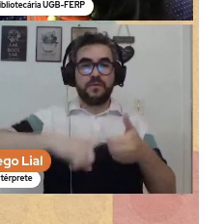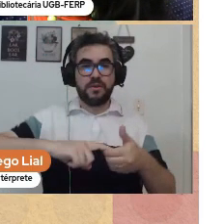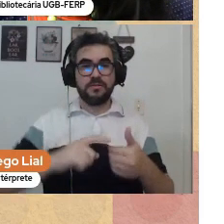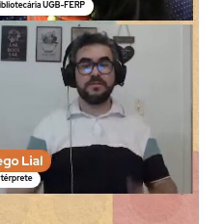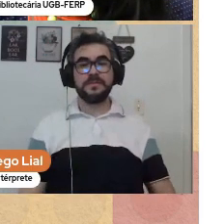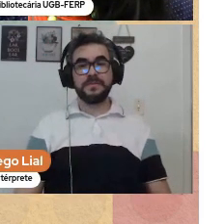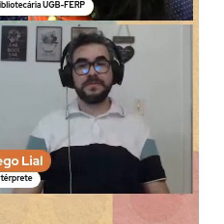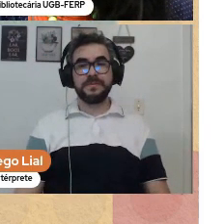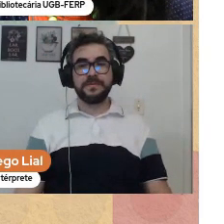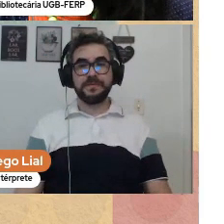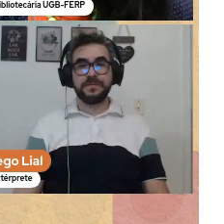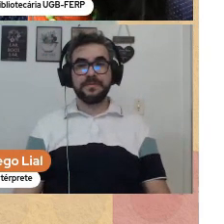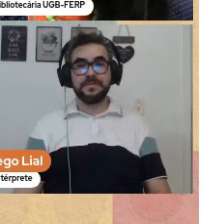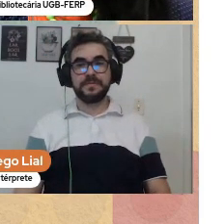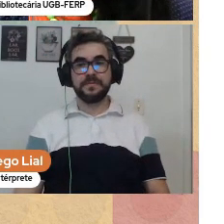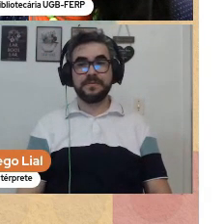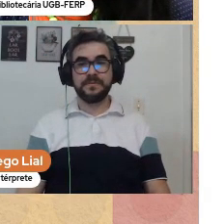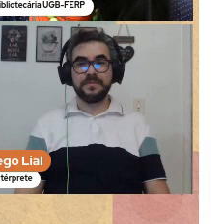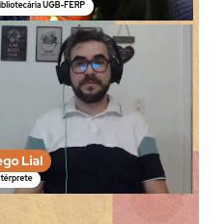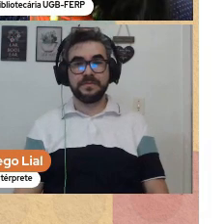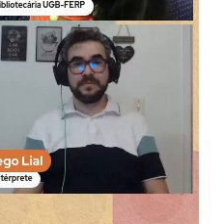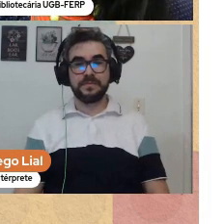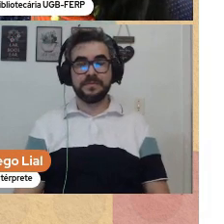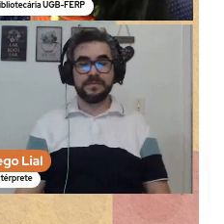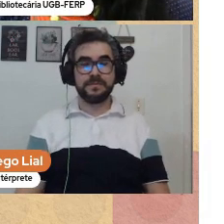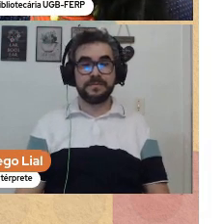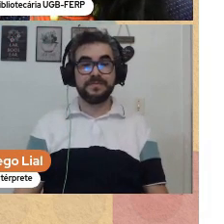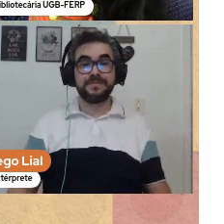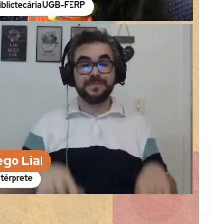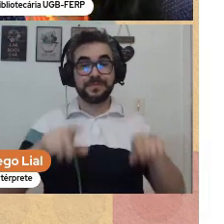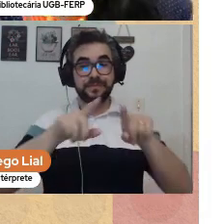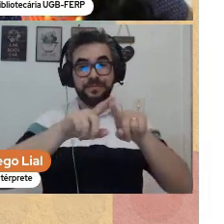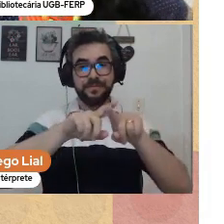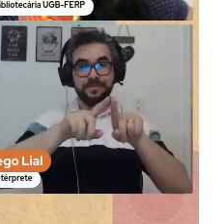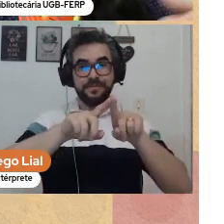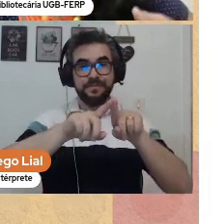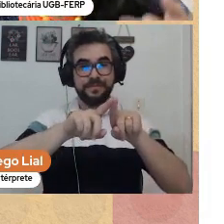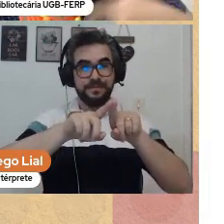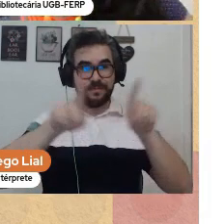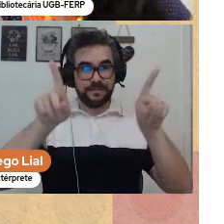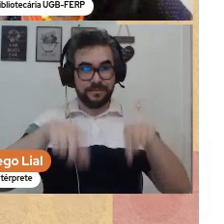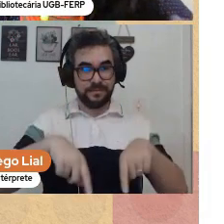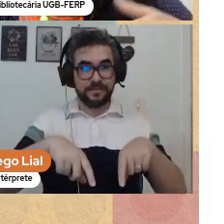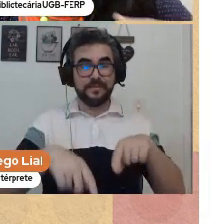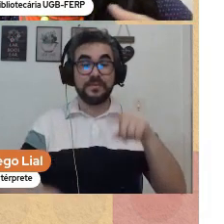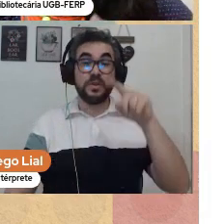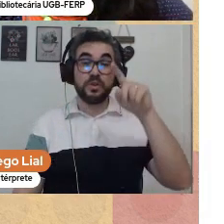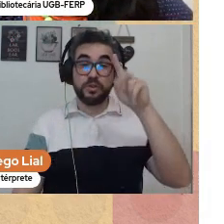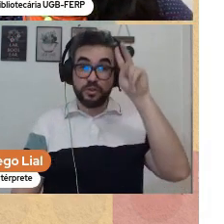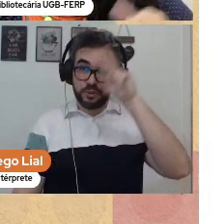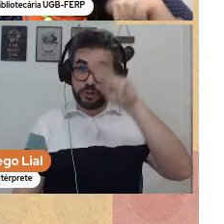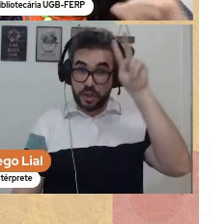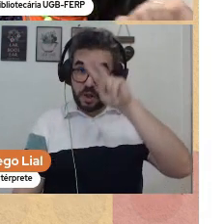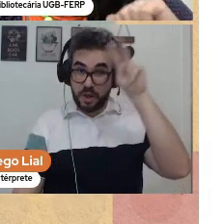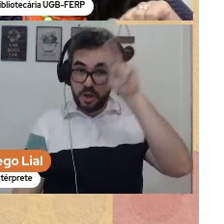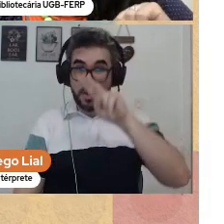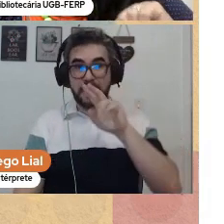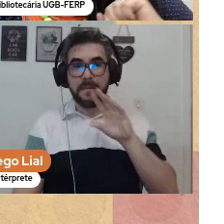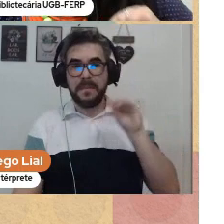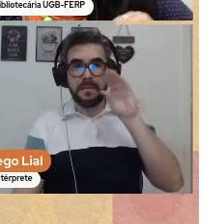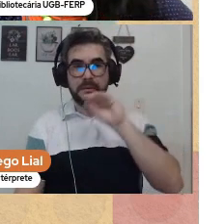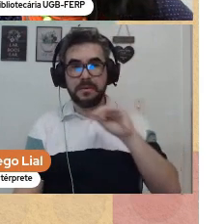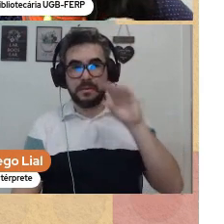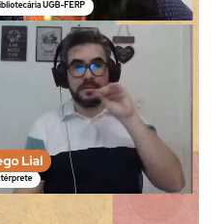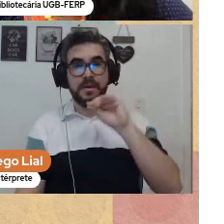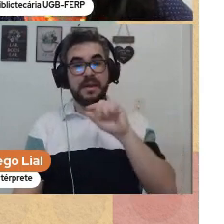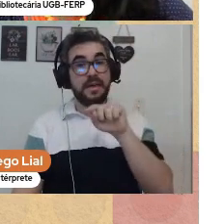E os projetos de história oral, eles existiram antes até da criação da COC, lá em 86, quando